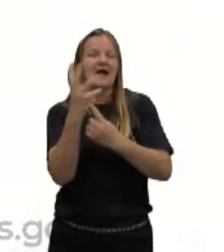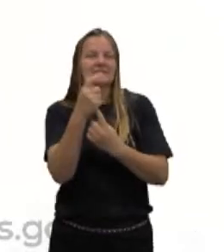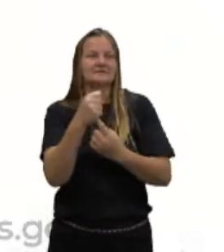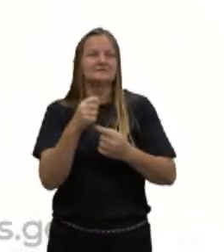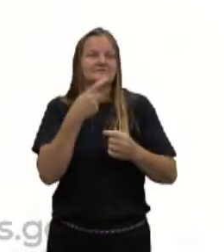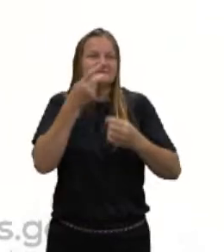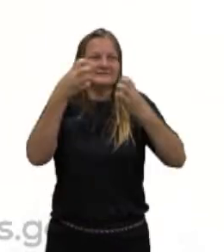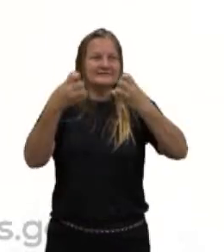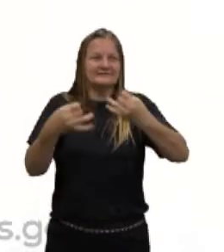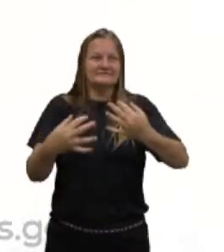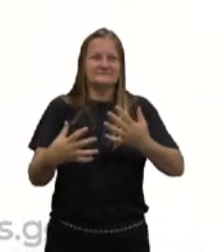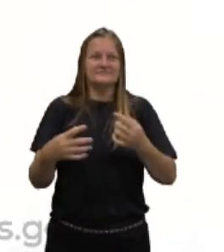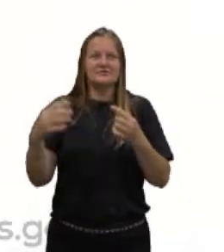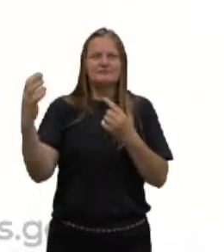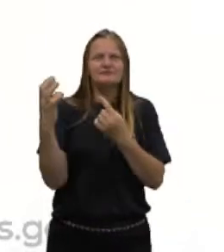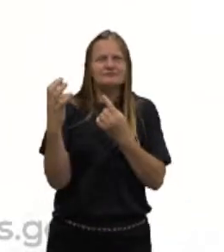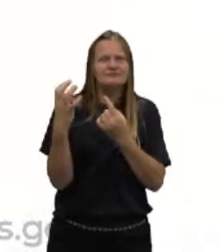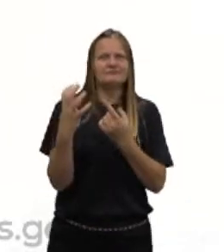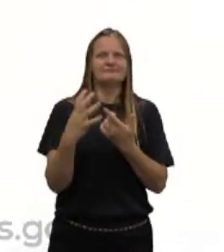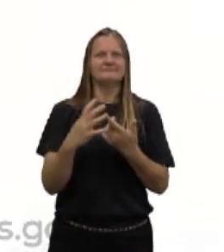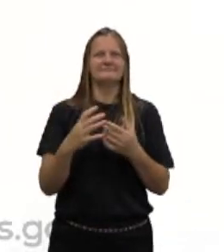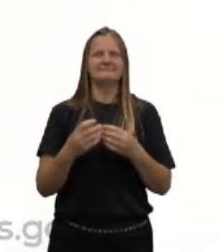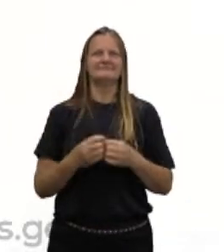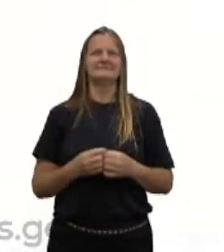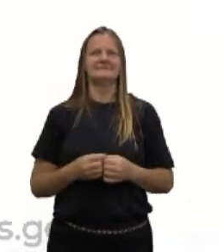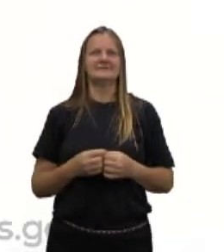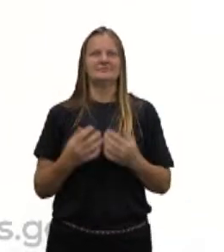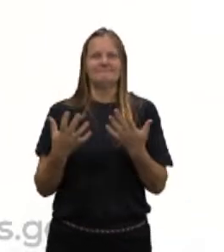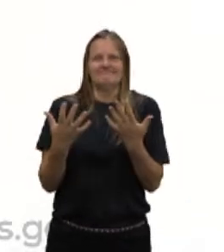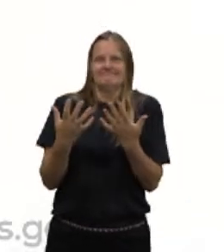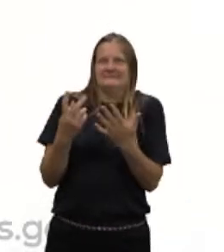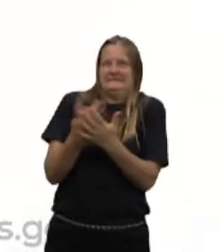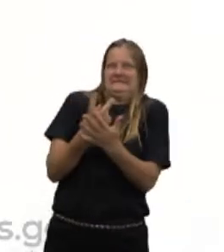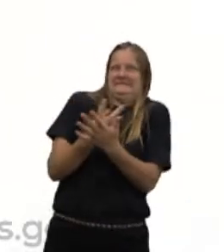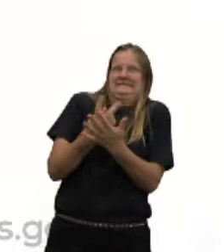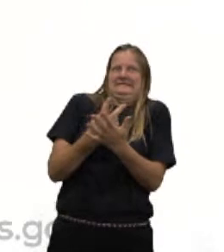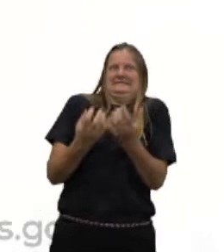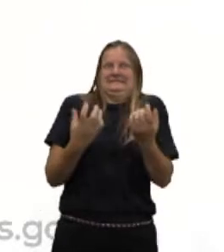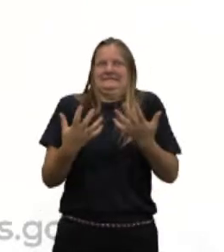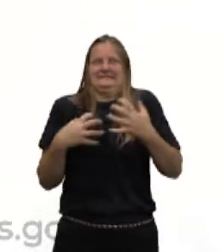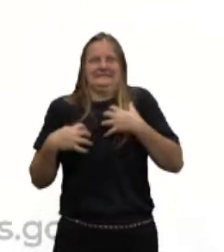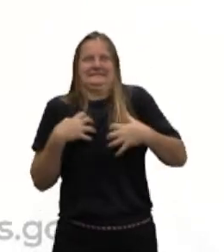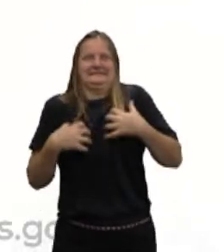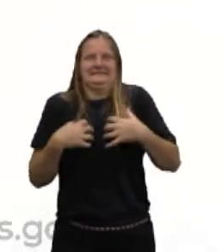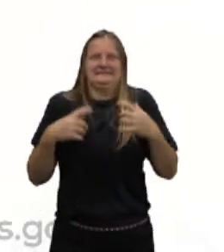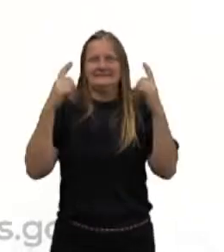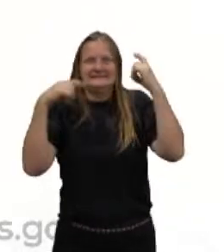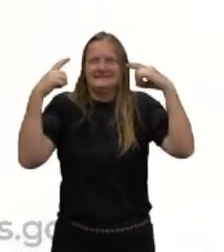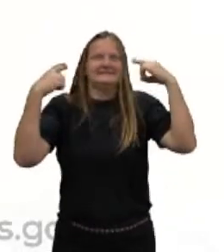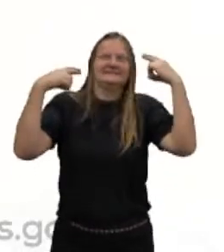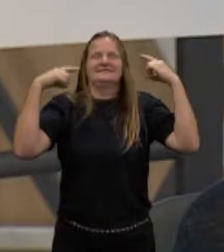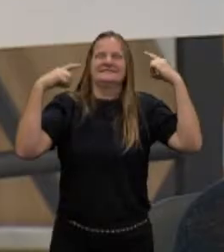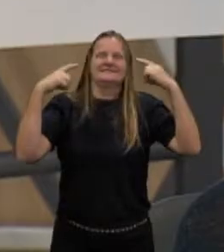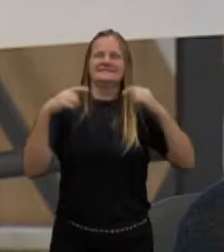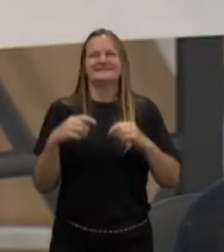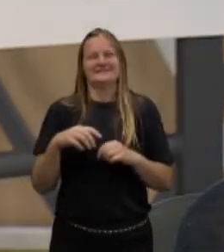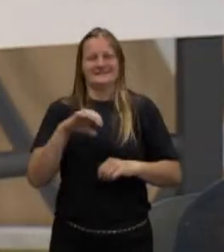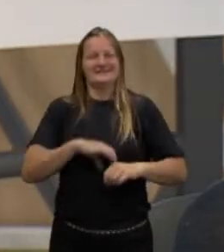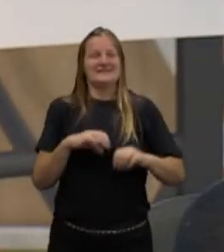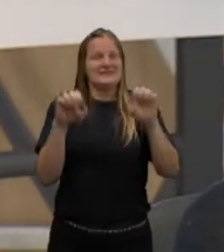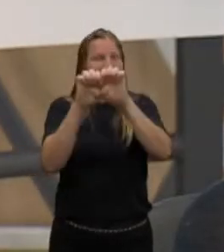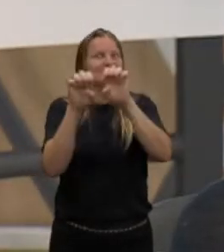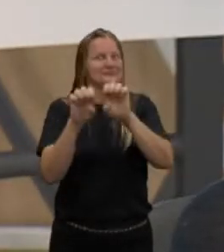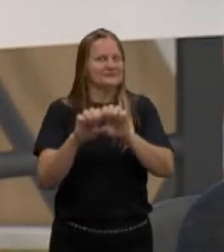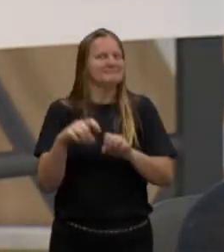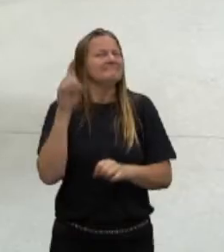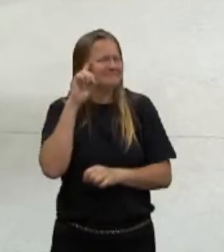parece que eles induzem ao erro, né? É uma coisa muito doida de se pensar. São coisas que a gente usa no